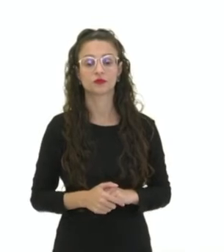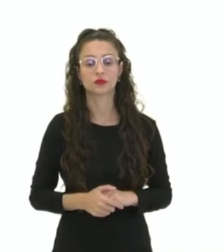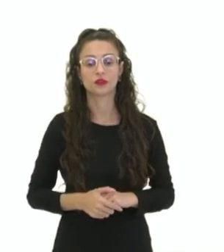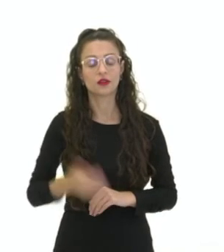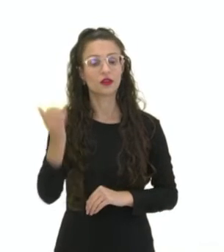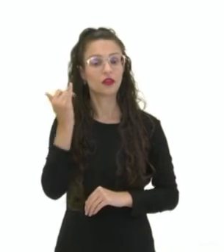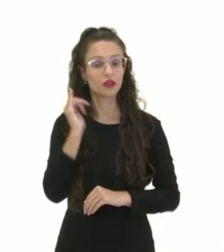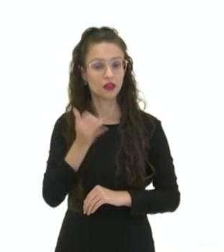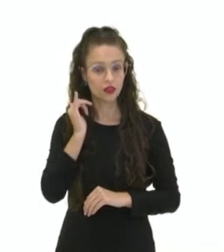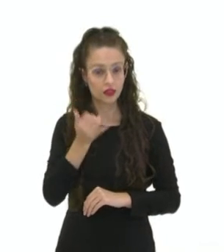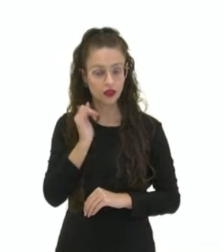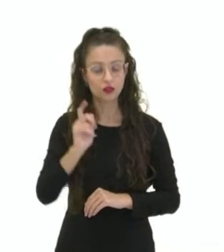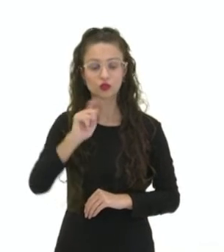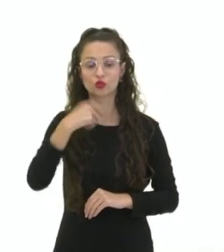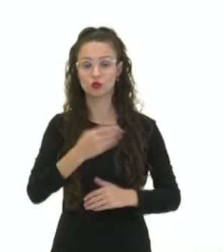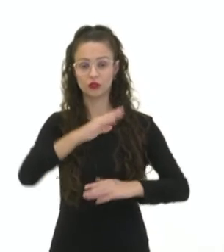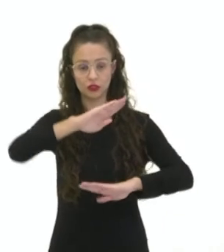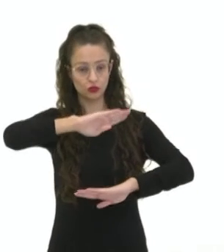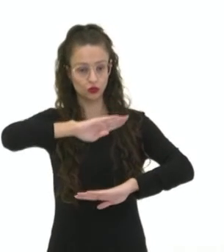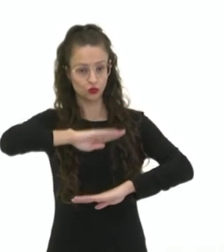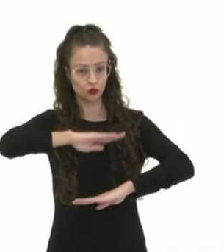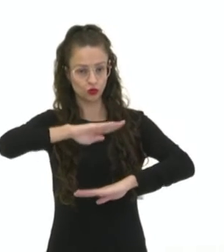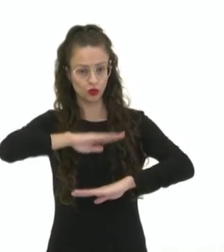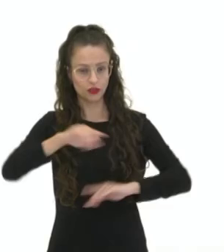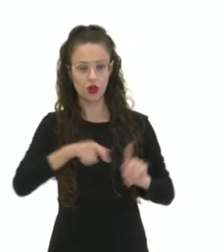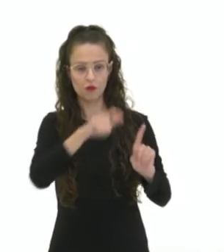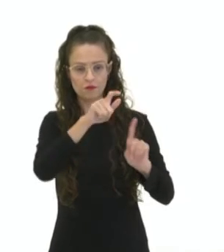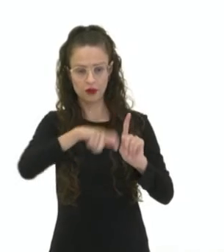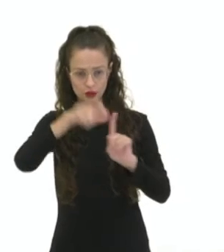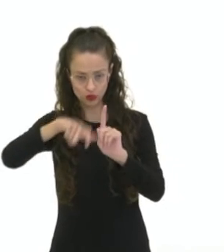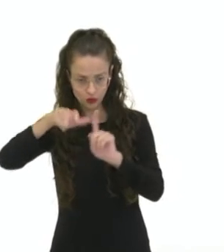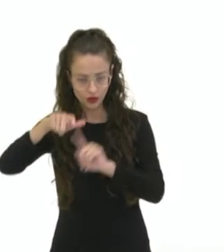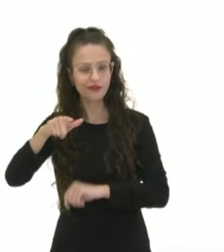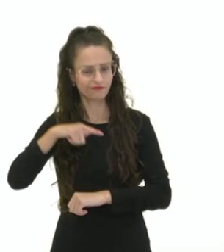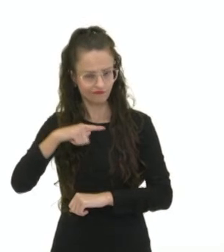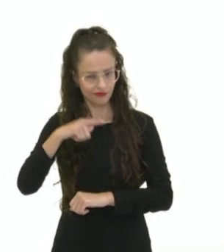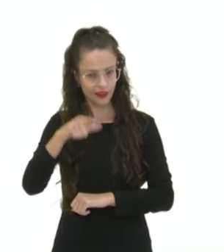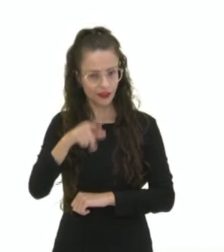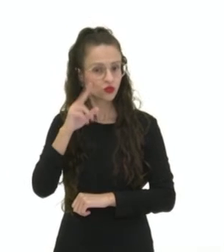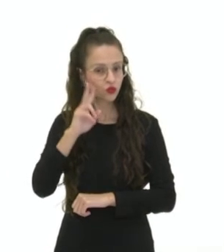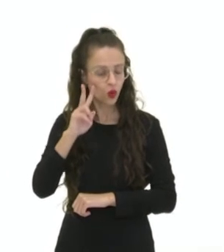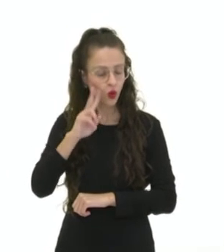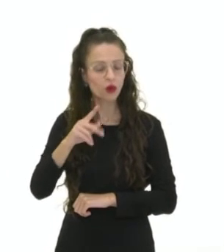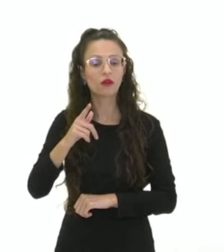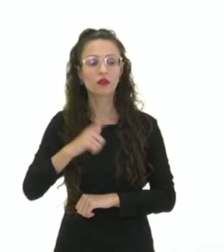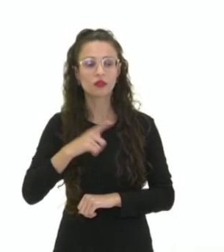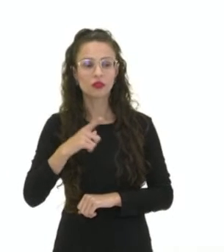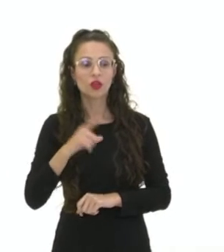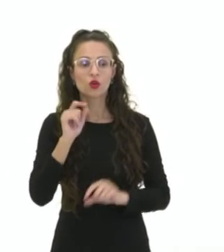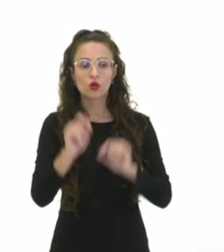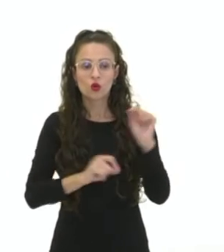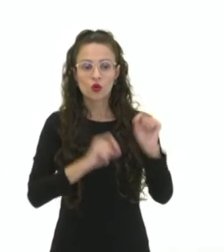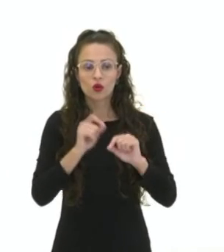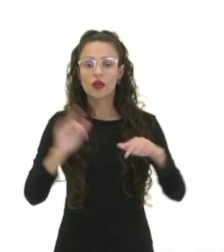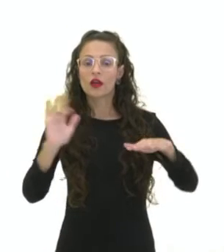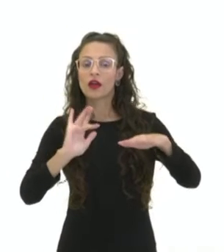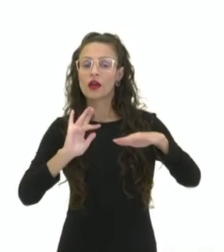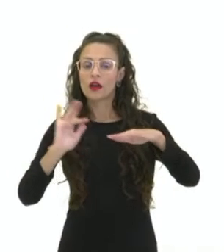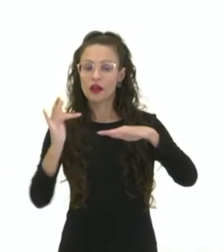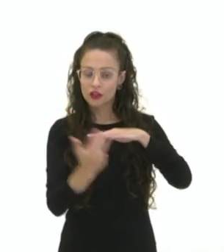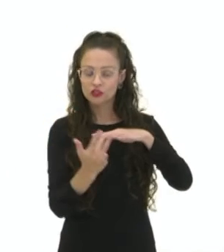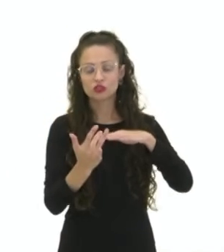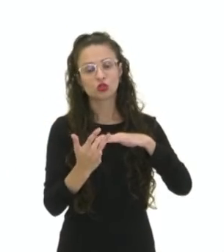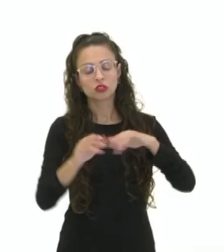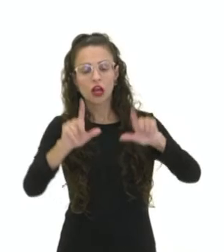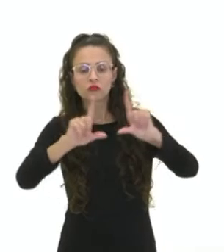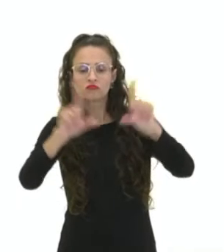Relatos sobre a situação pela qual as personagens passam no conto aparecem através das redes sociais, das